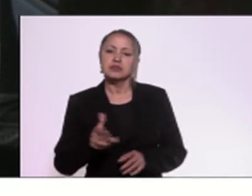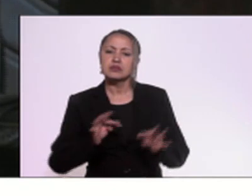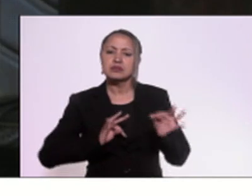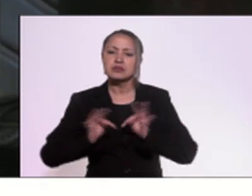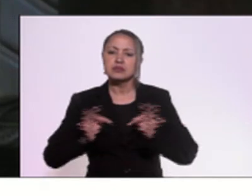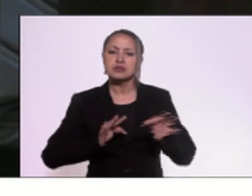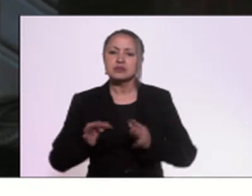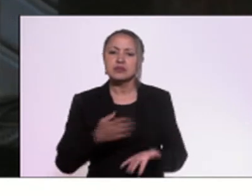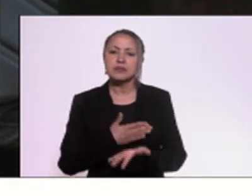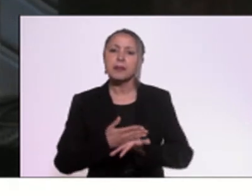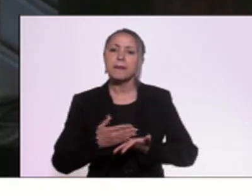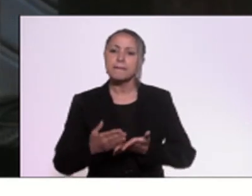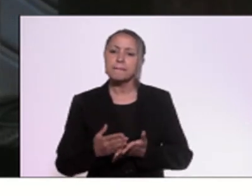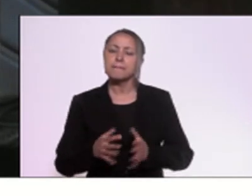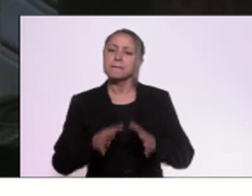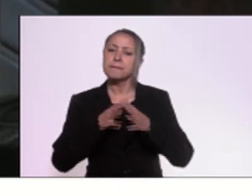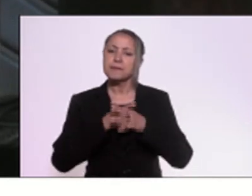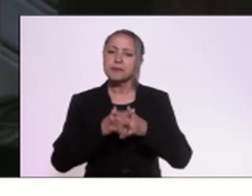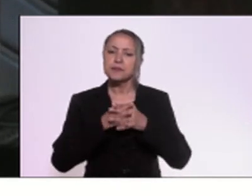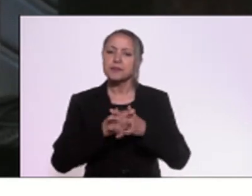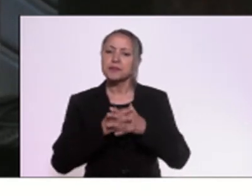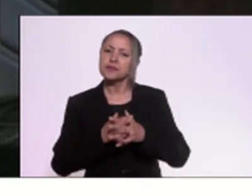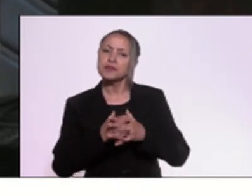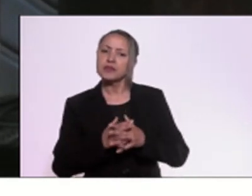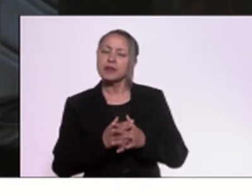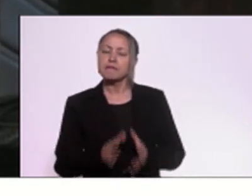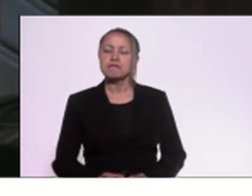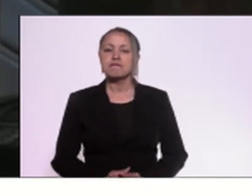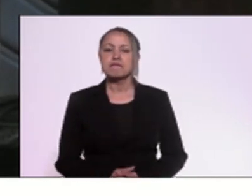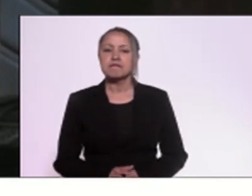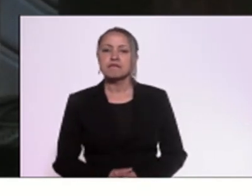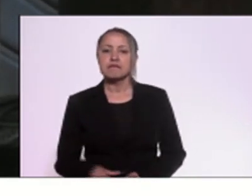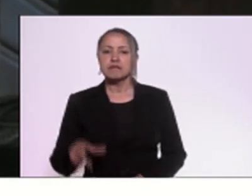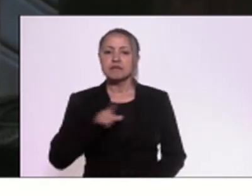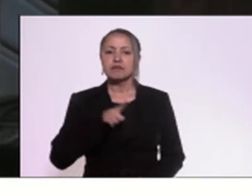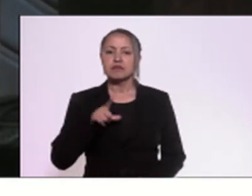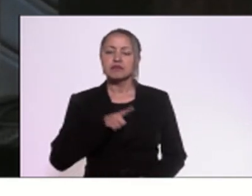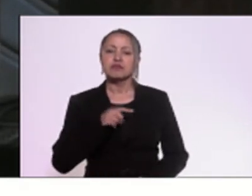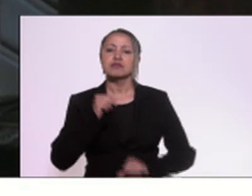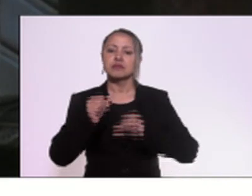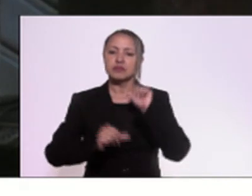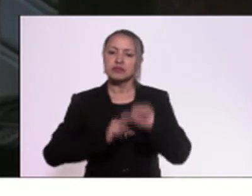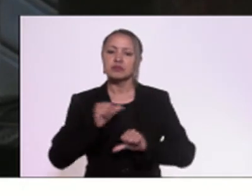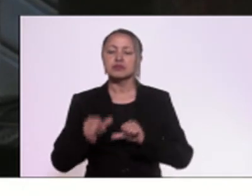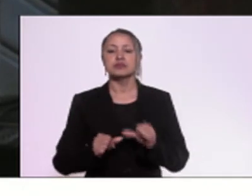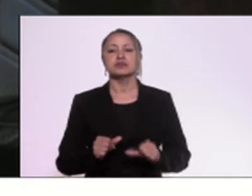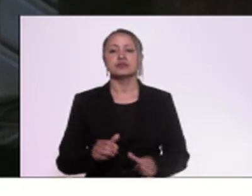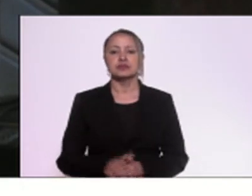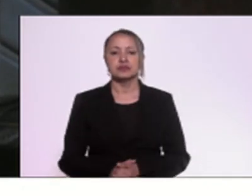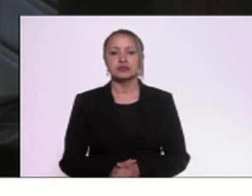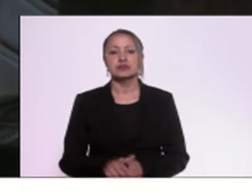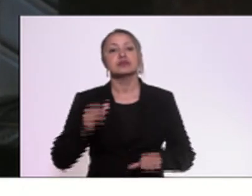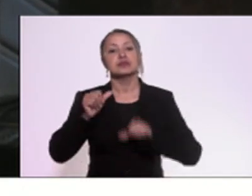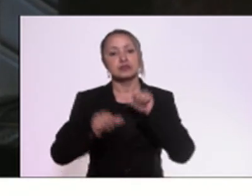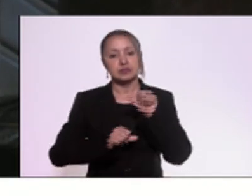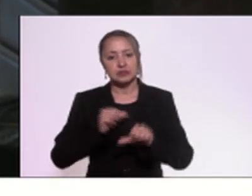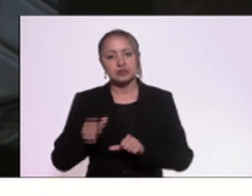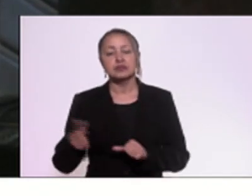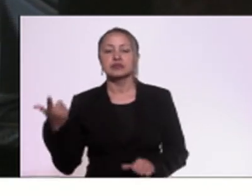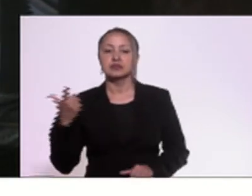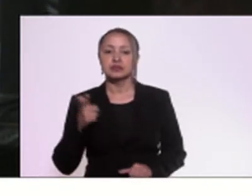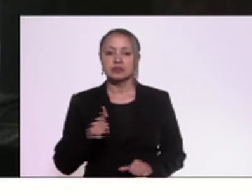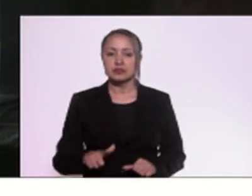tiver cultura? É um misto de formação, a cultura, a educação, que a gente vive falando. Sem isso, um